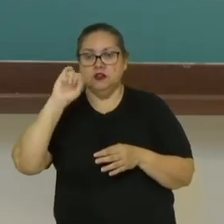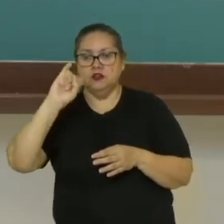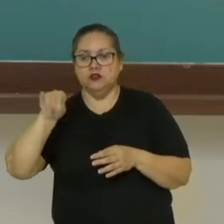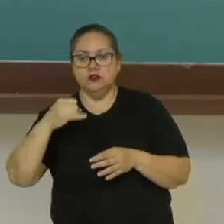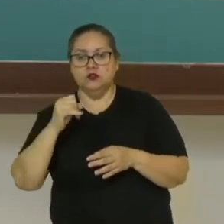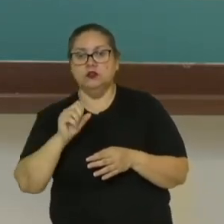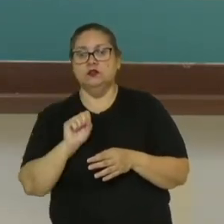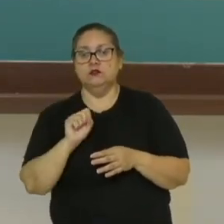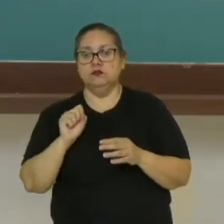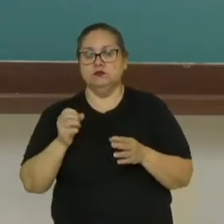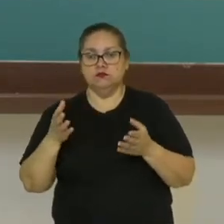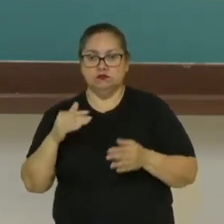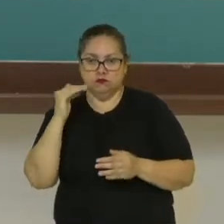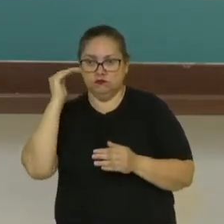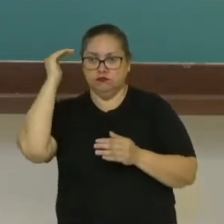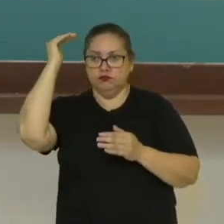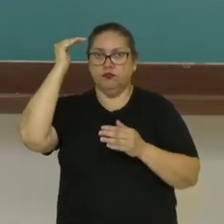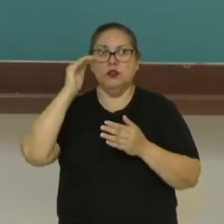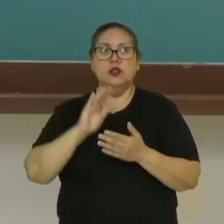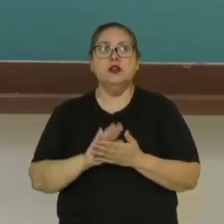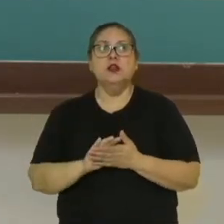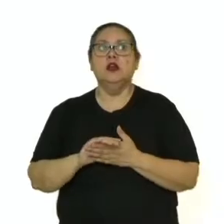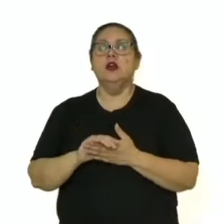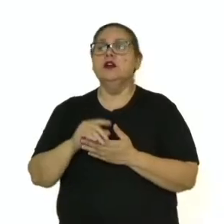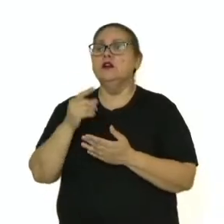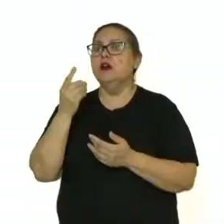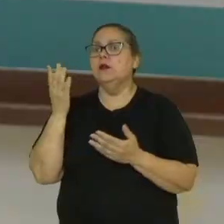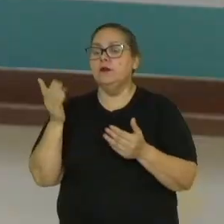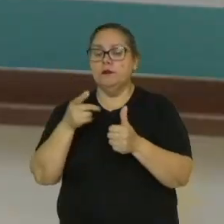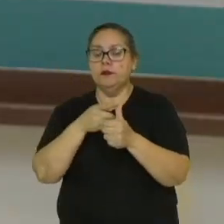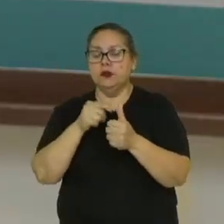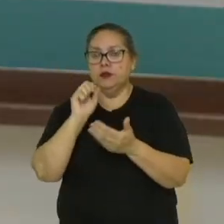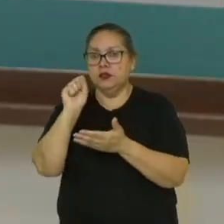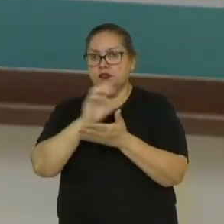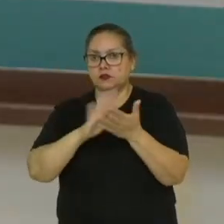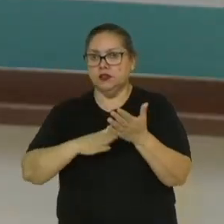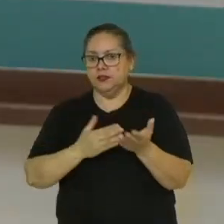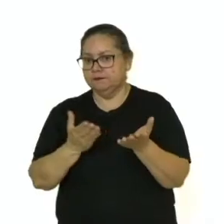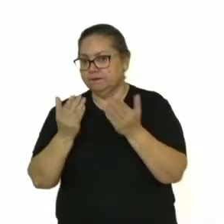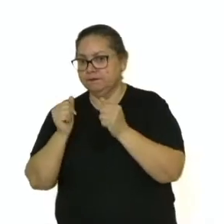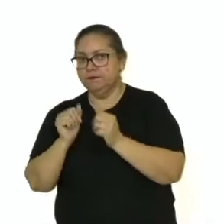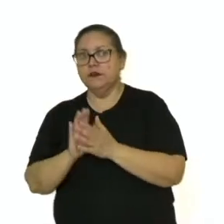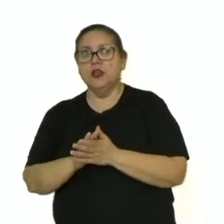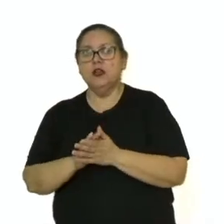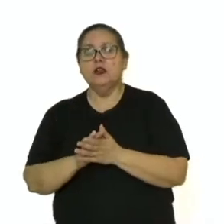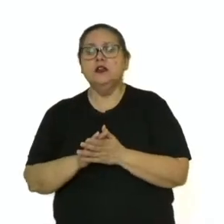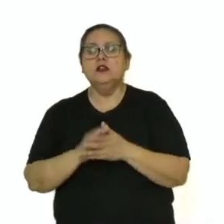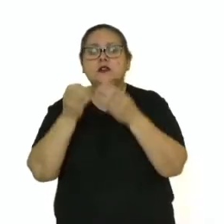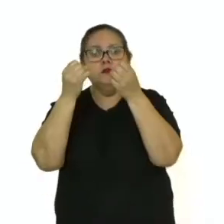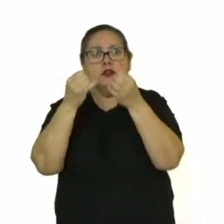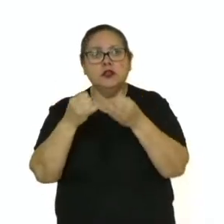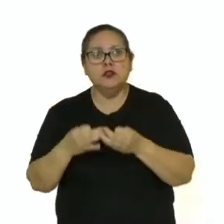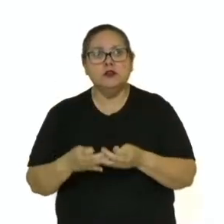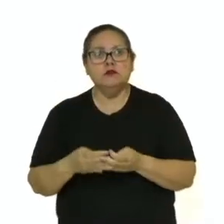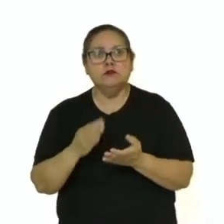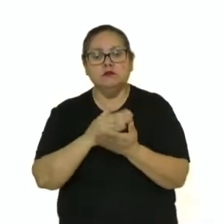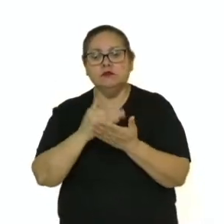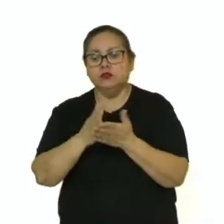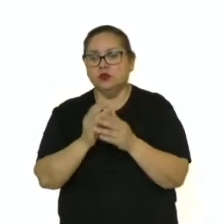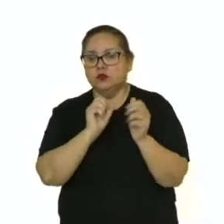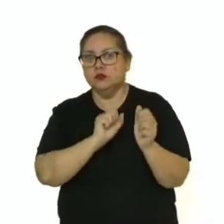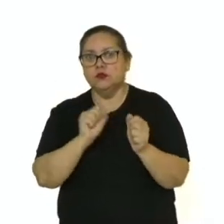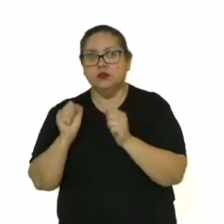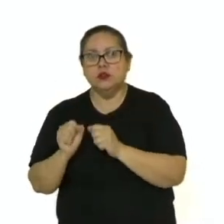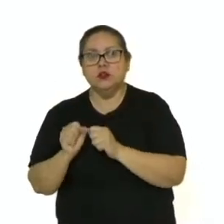Supremo Tribunal Federal. Vamos à primeira atividade, então, pessoal? Explique a divisão dos